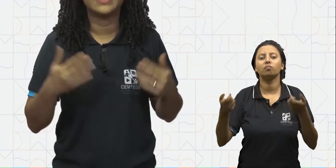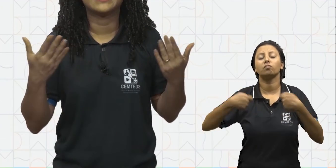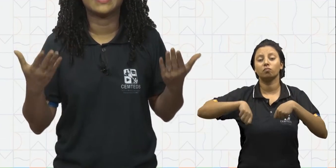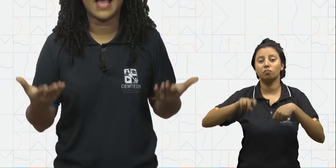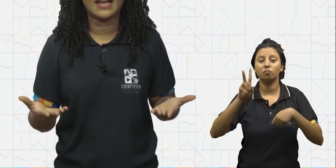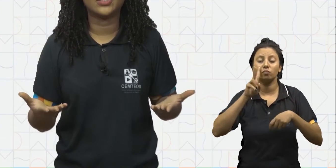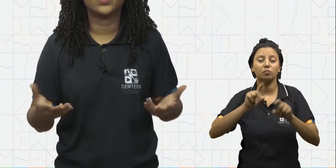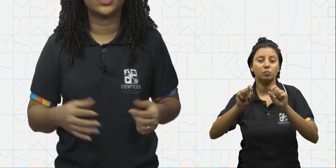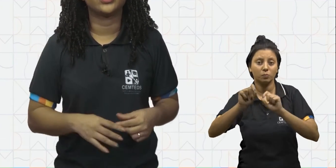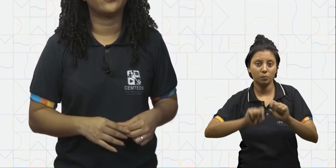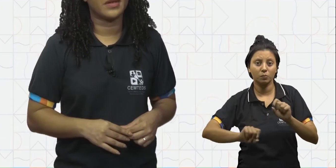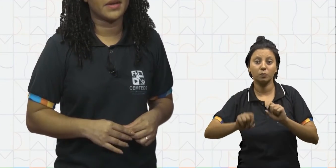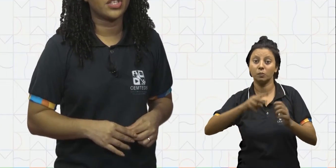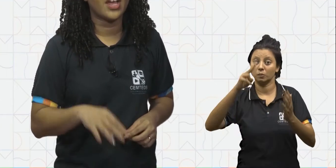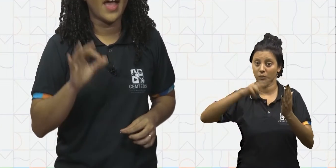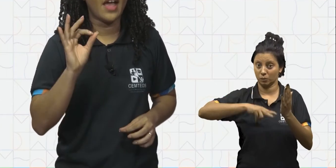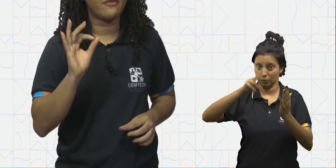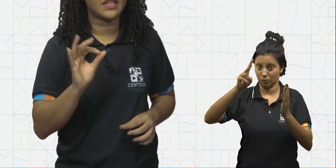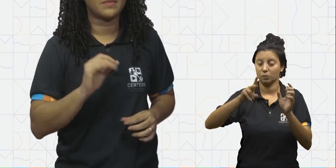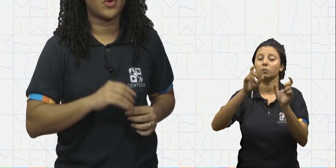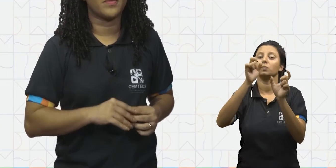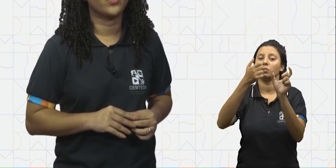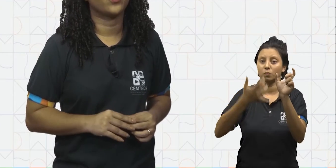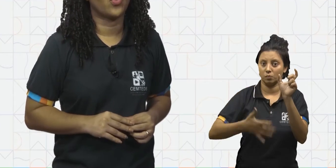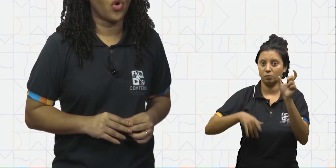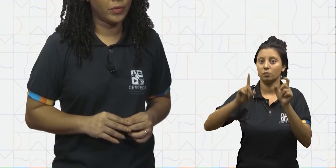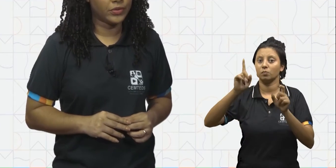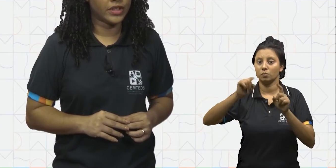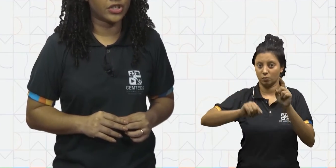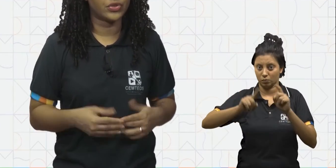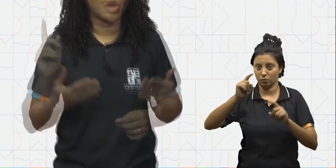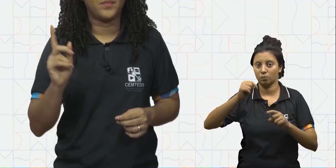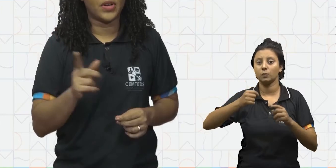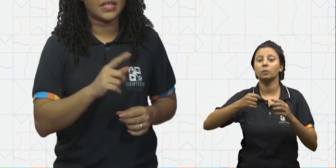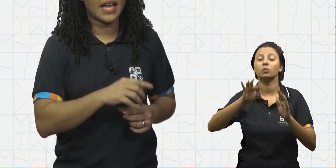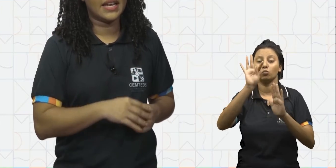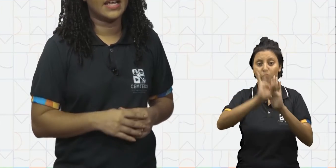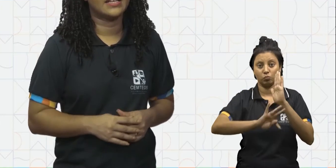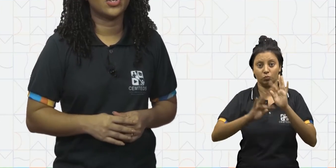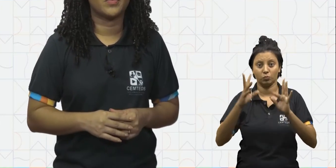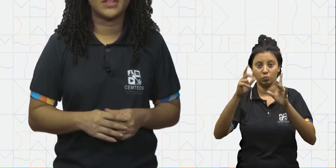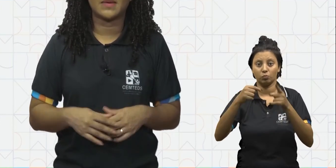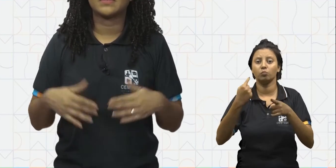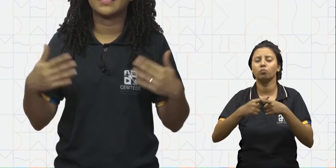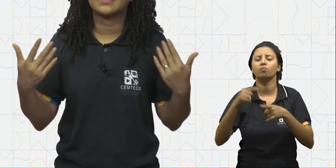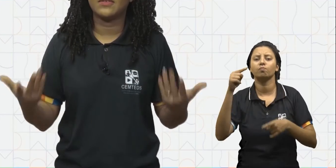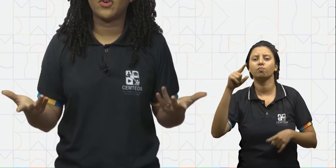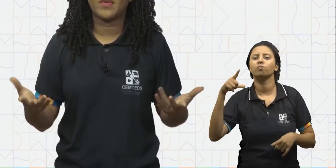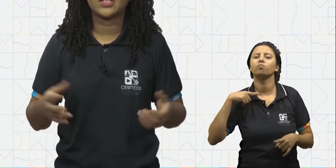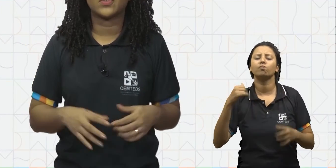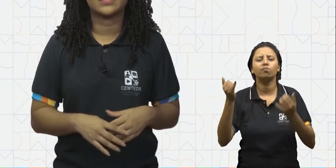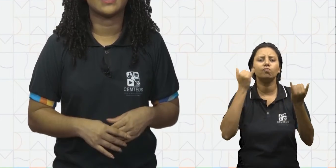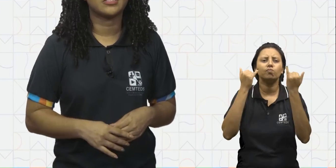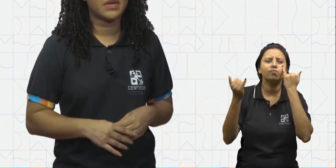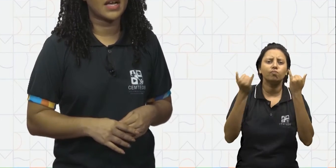lembrá-lo que a leitura de um verbete é feita por meio do corpo do texto, pois é nele que obtemos as informações e